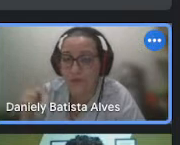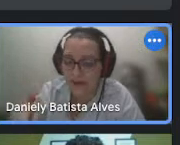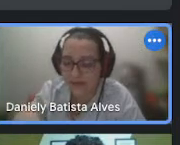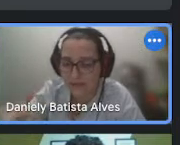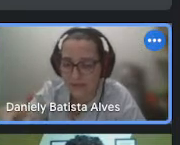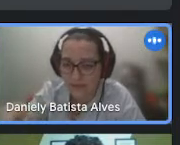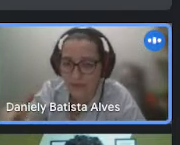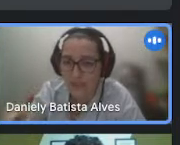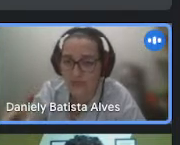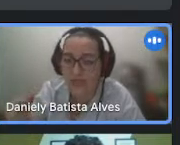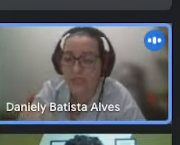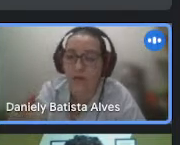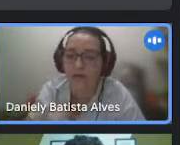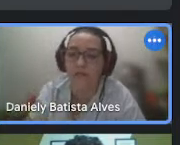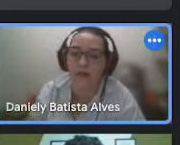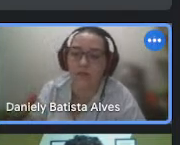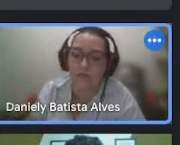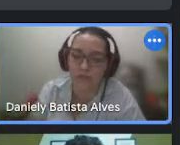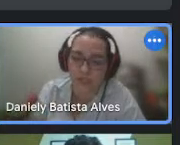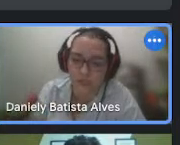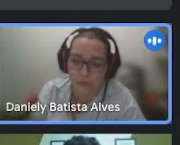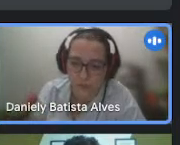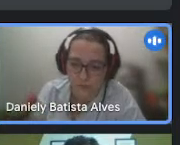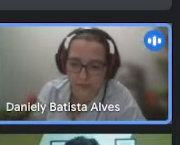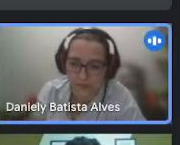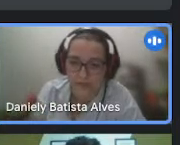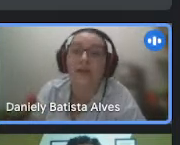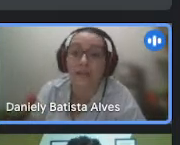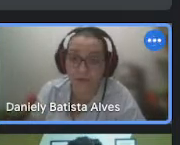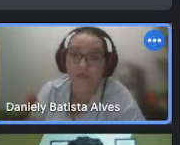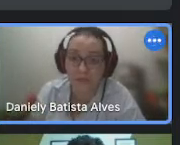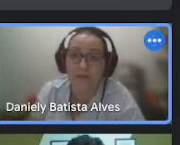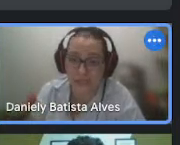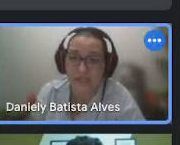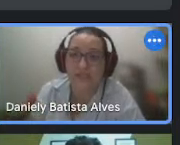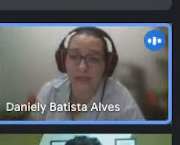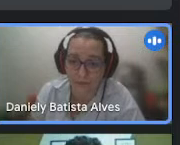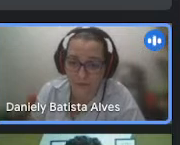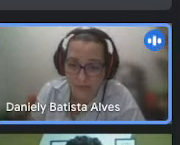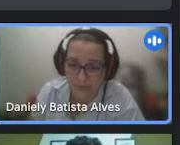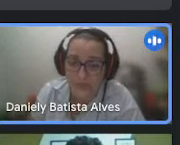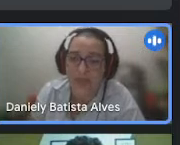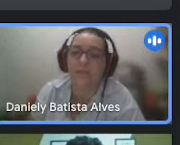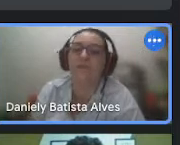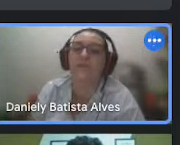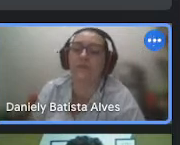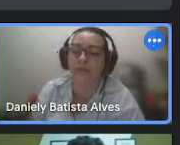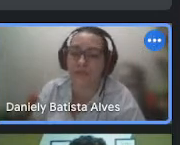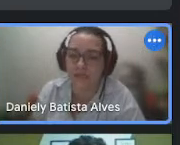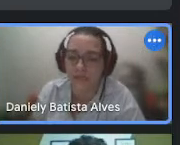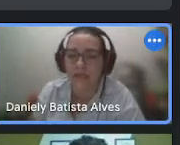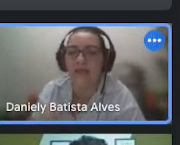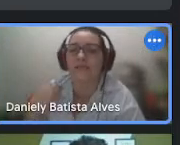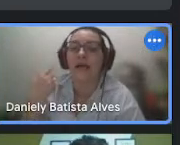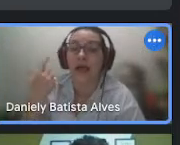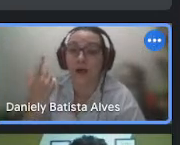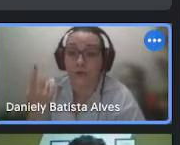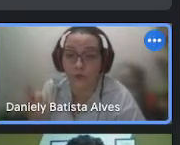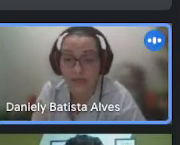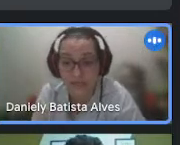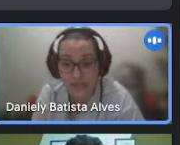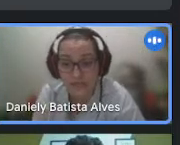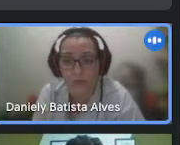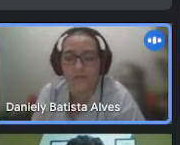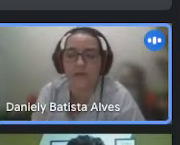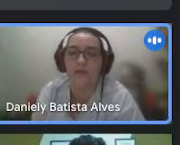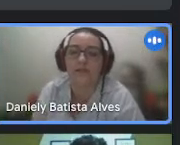estar ali desenvolvendo a atividade e podem ficar constrangidos com a sua presença. Então, você precisa da aprovação do CEP, você precisa que eles